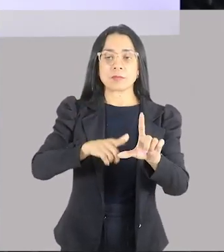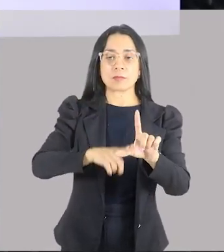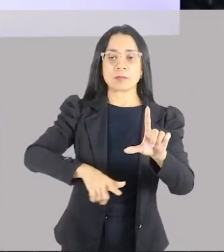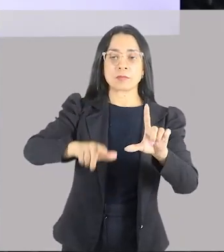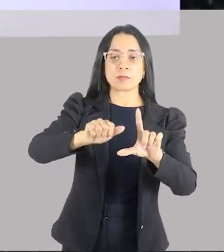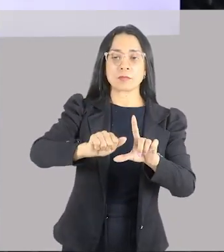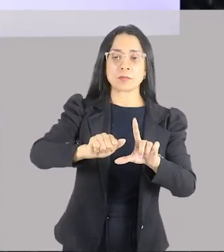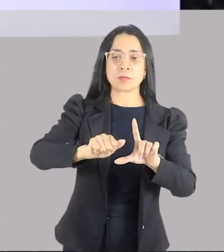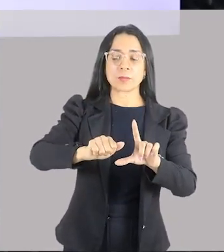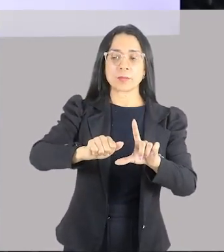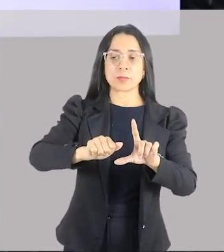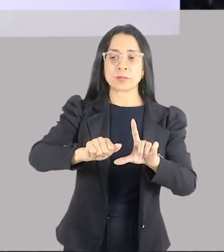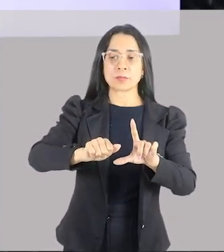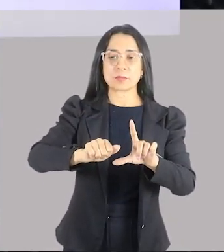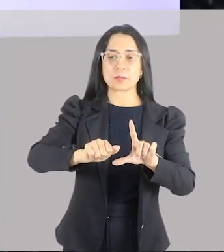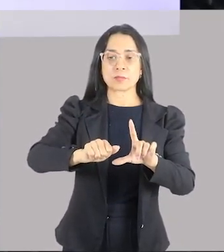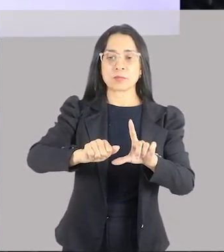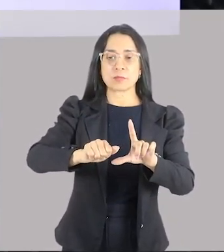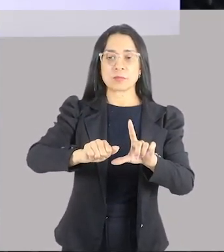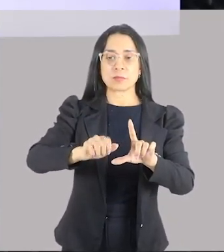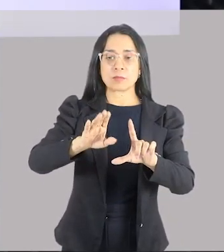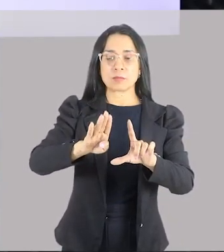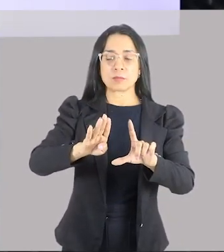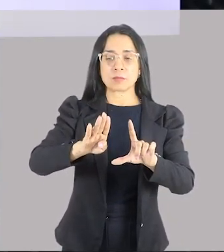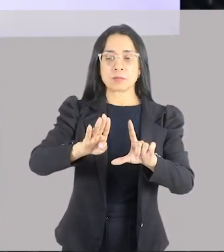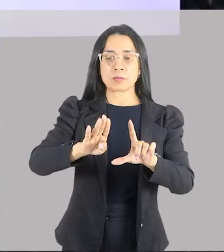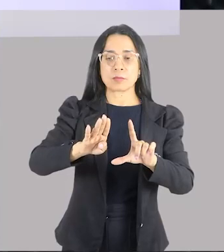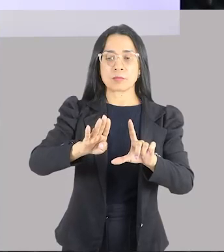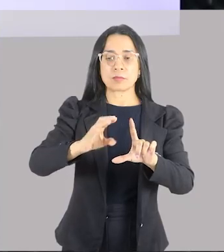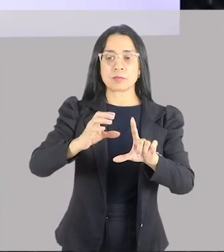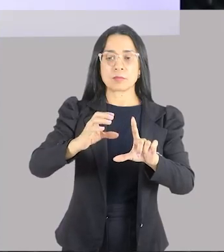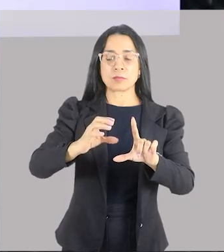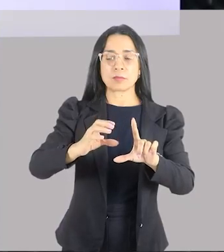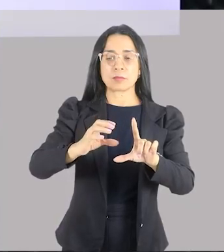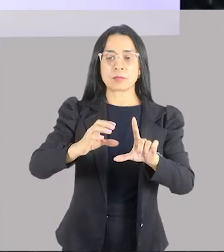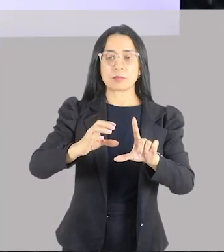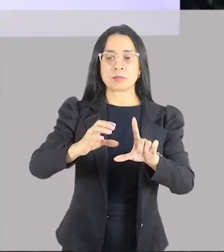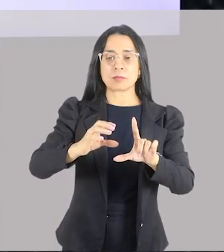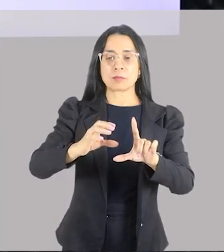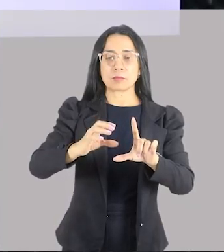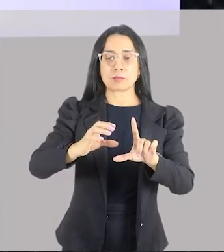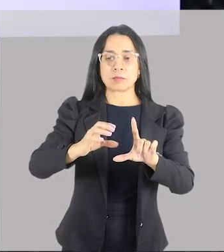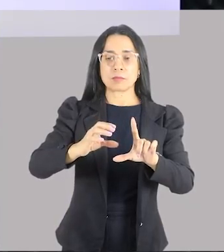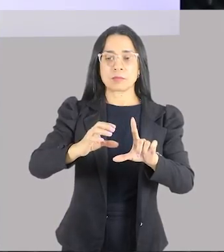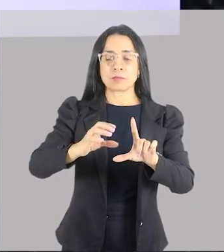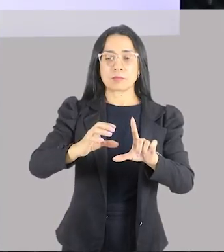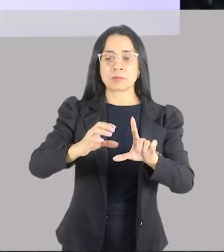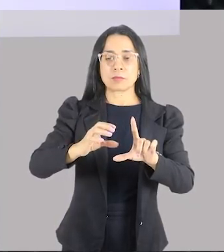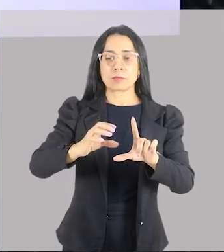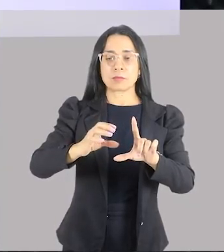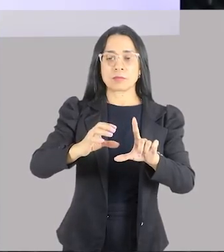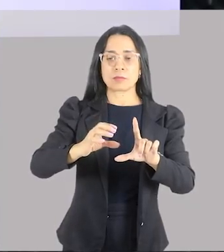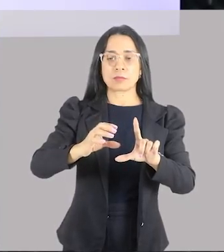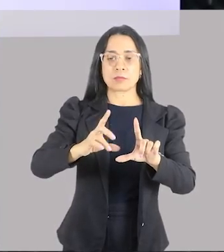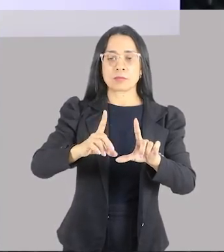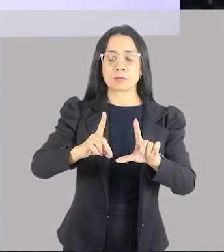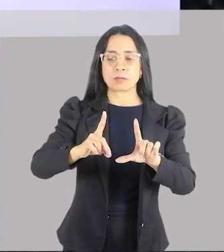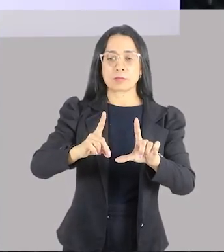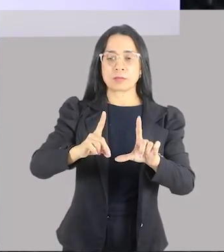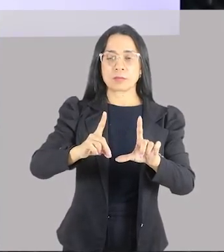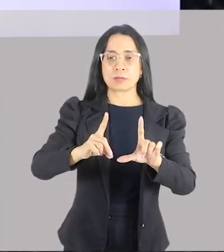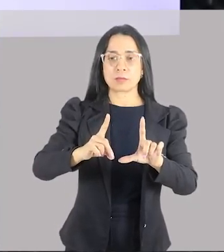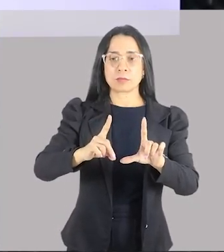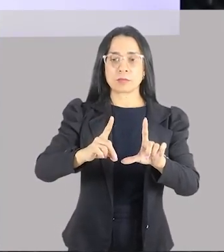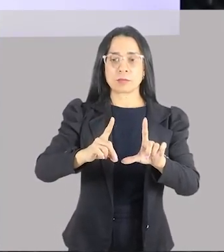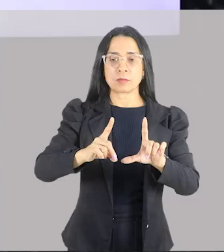mais racional? Claro que sim. Rejeita Deus? Não. Ele elimina a figura divina? Também não. Ele é um ateu?